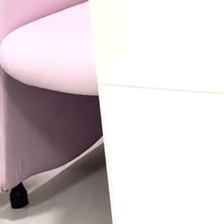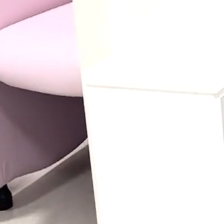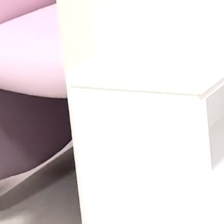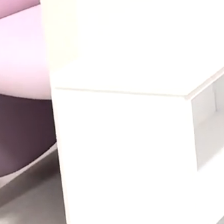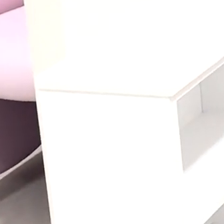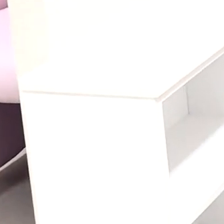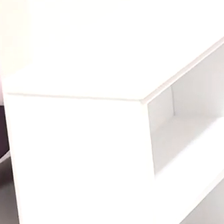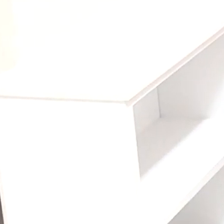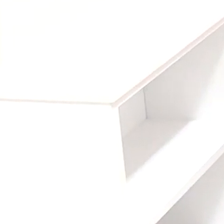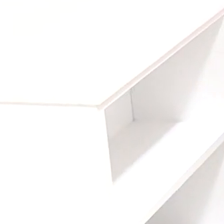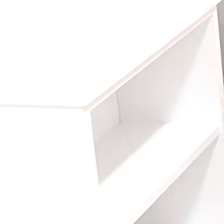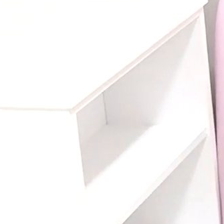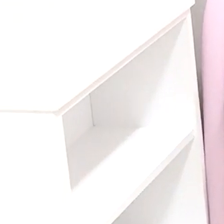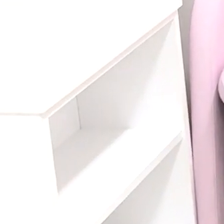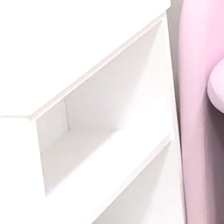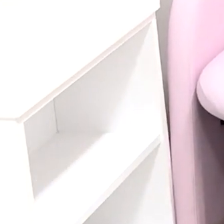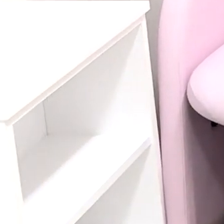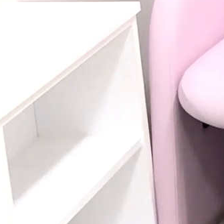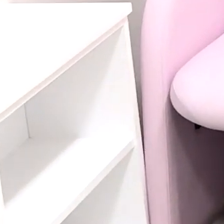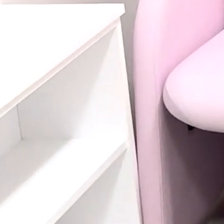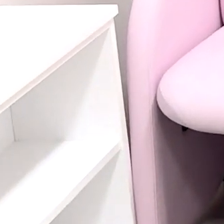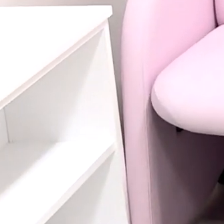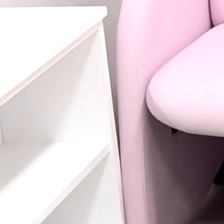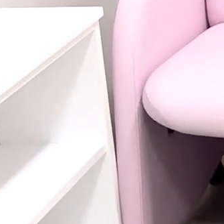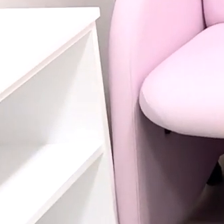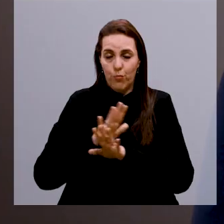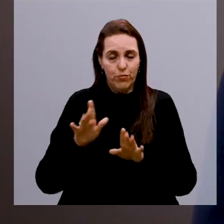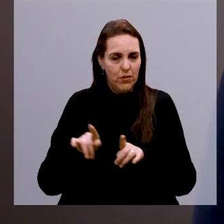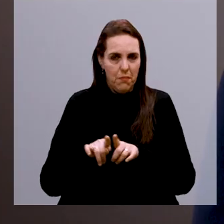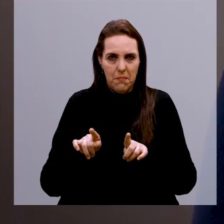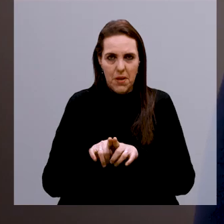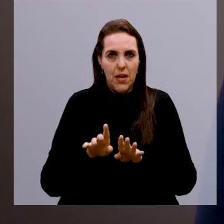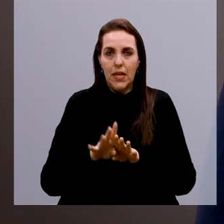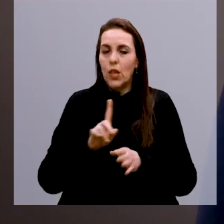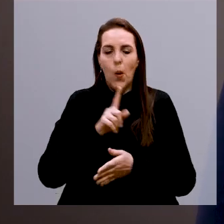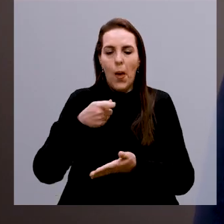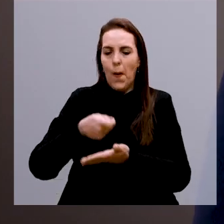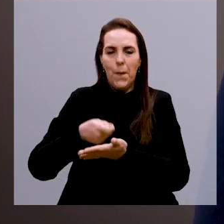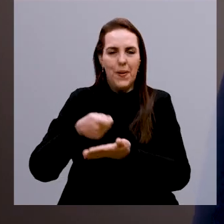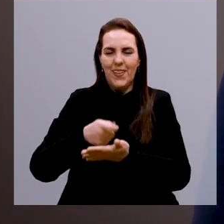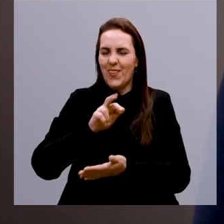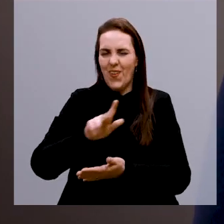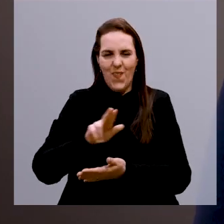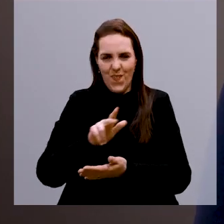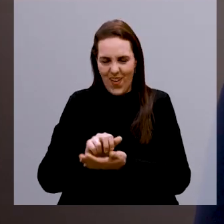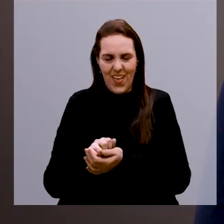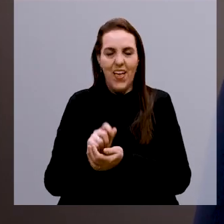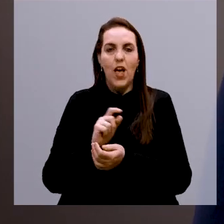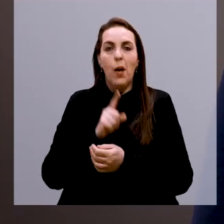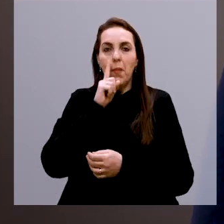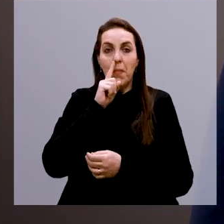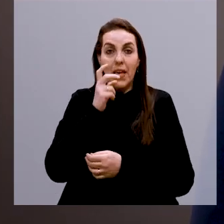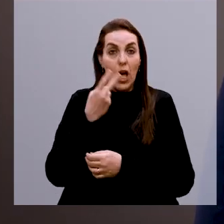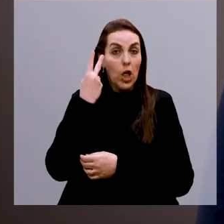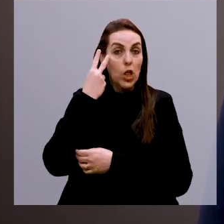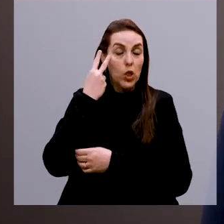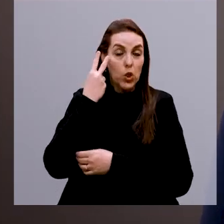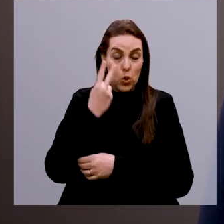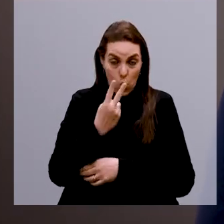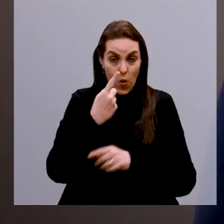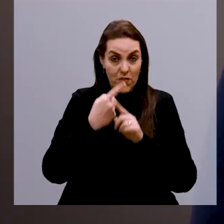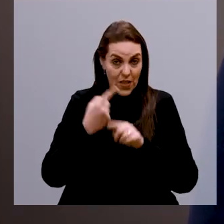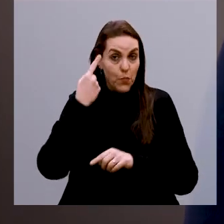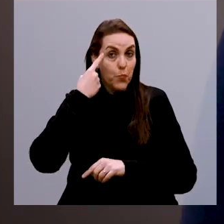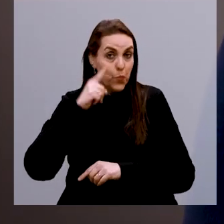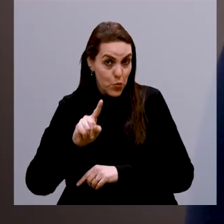tem questão de tempo. Não é obrigatório. Não é obrigatório. Uma vez então, pode assim, vir depois. Quando... Isso, se a mãe quiser vir 2 vezes por